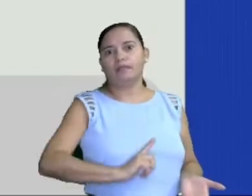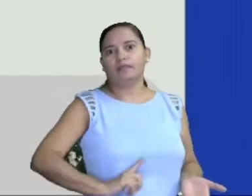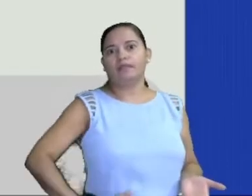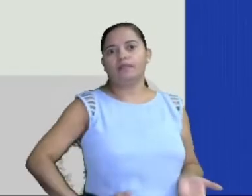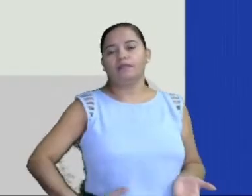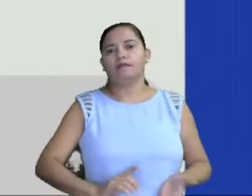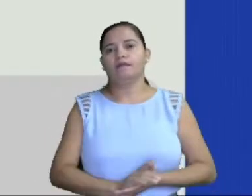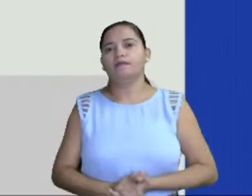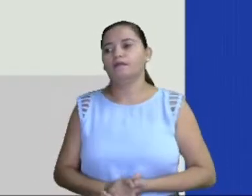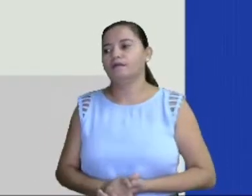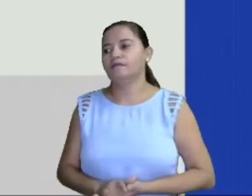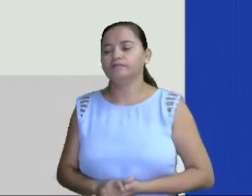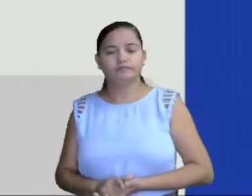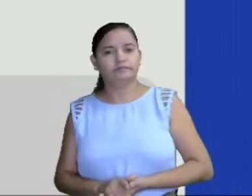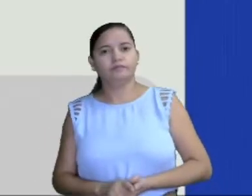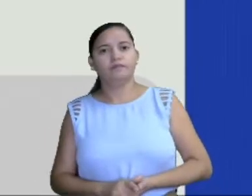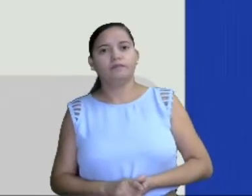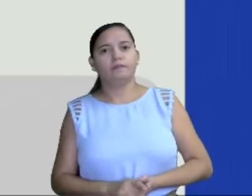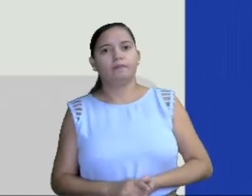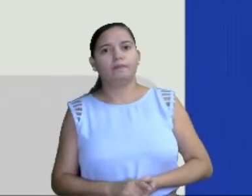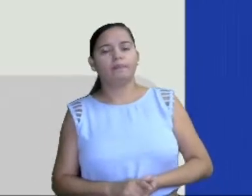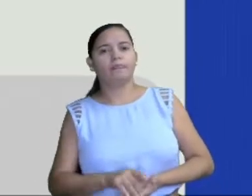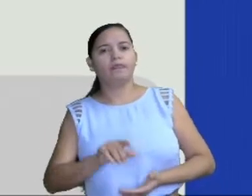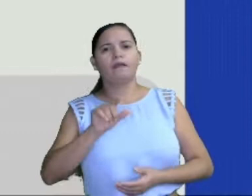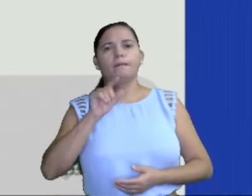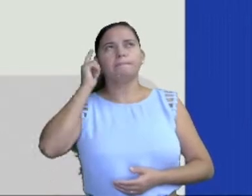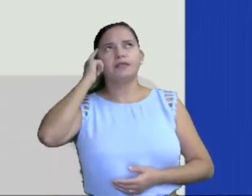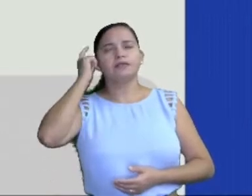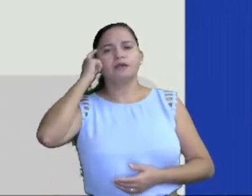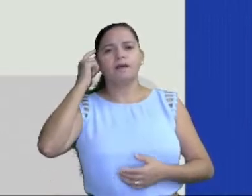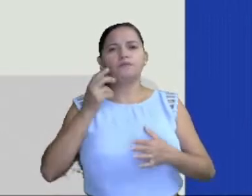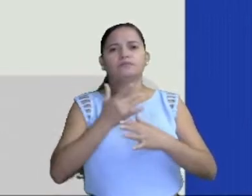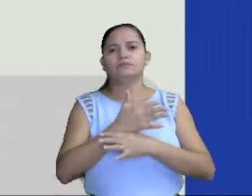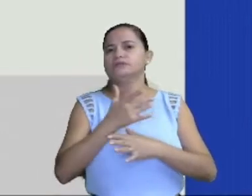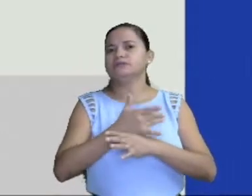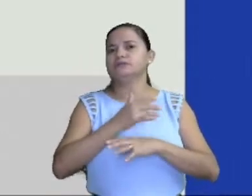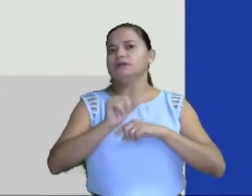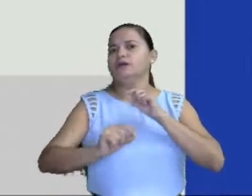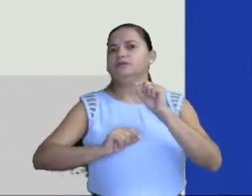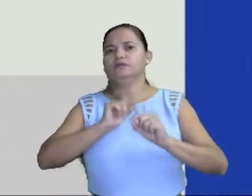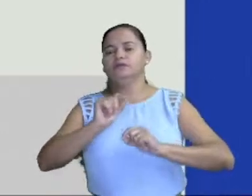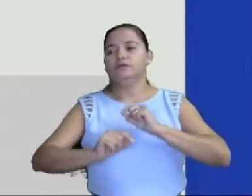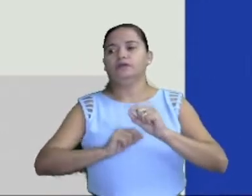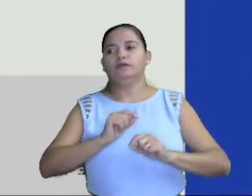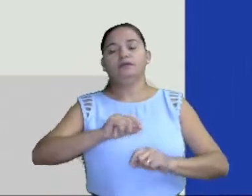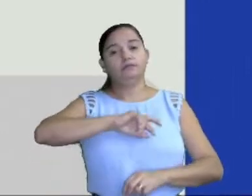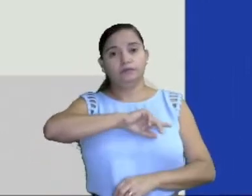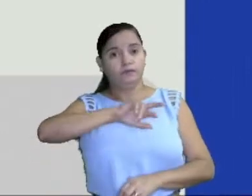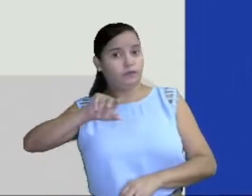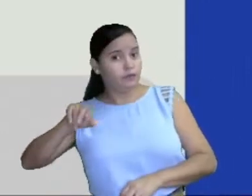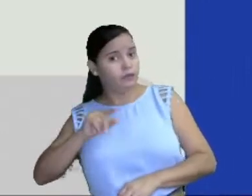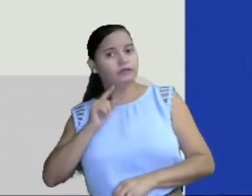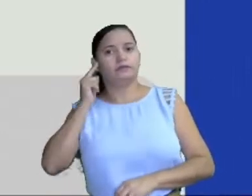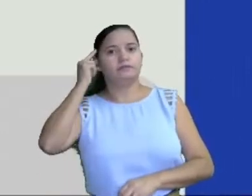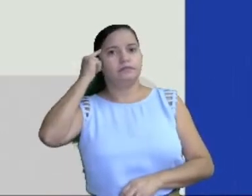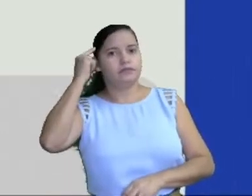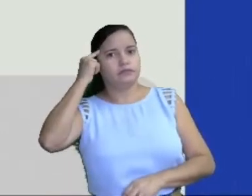Quando pensamos em o que é uma cidade, vários